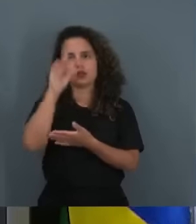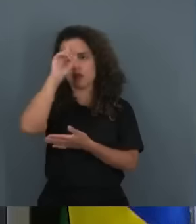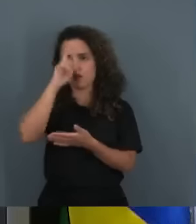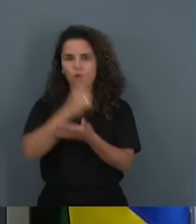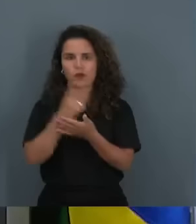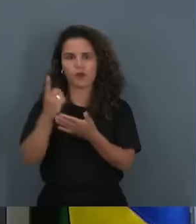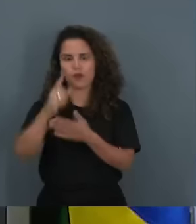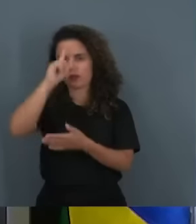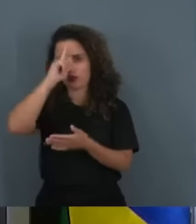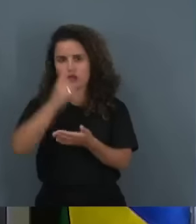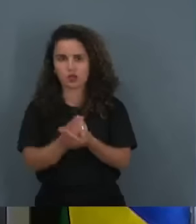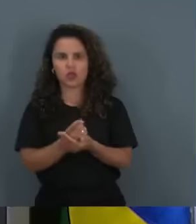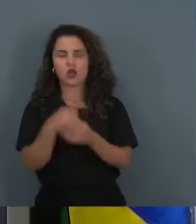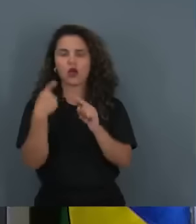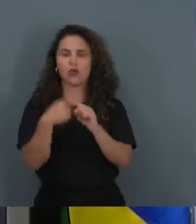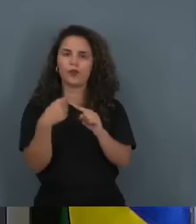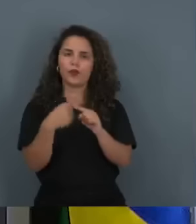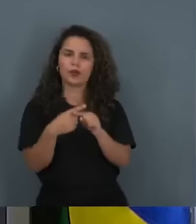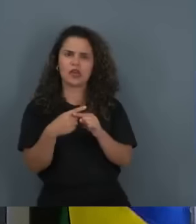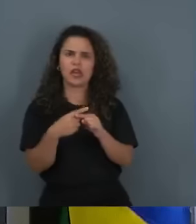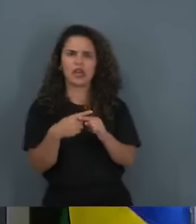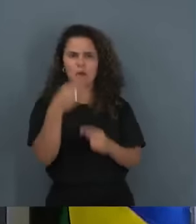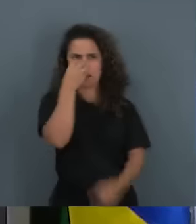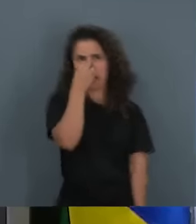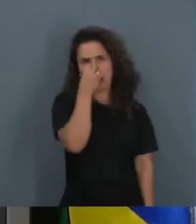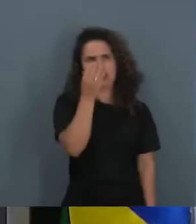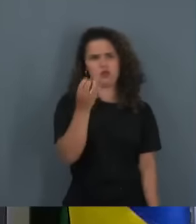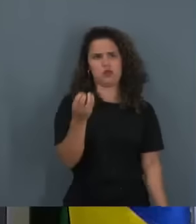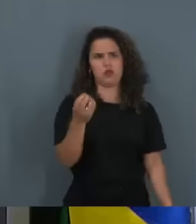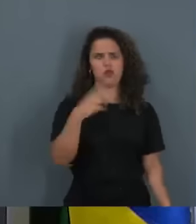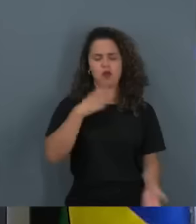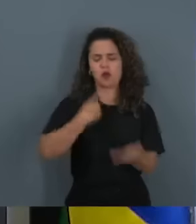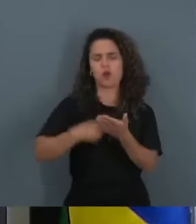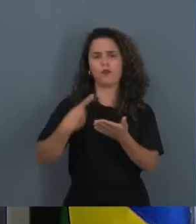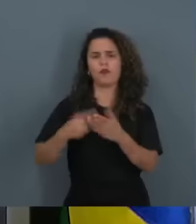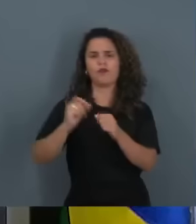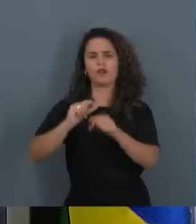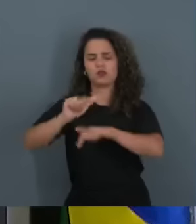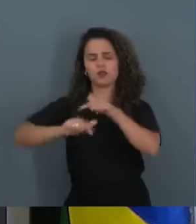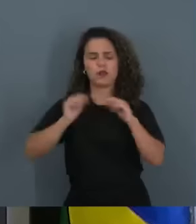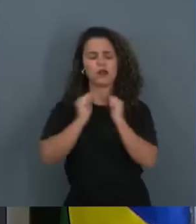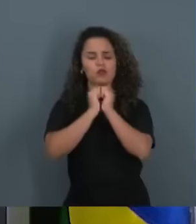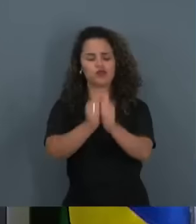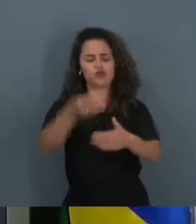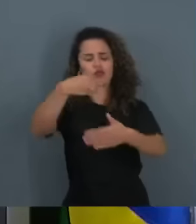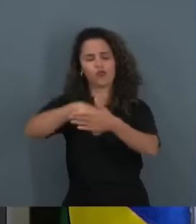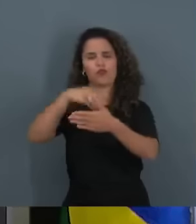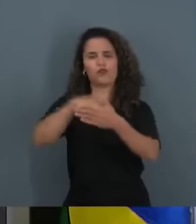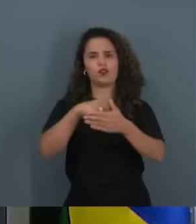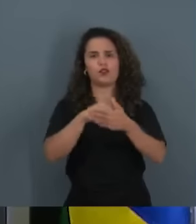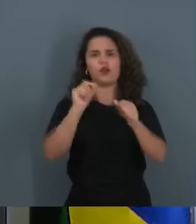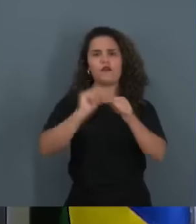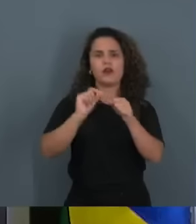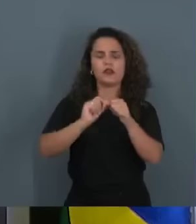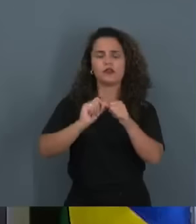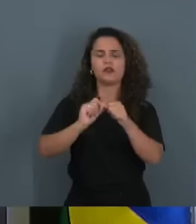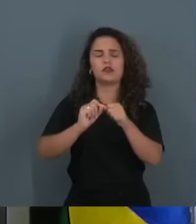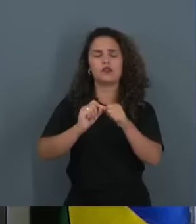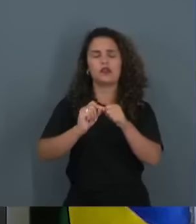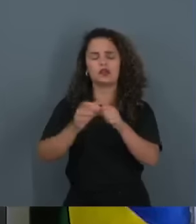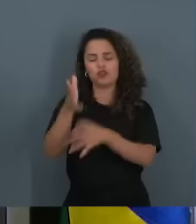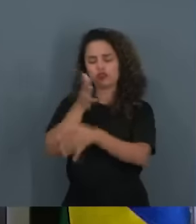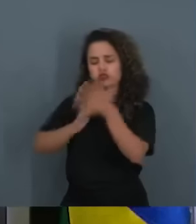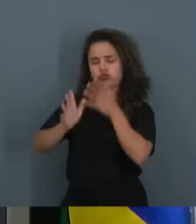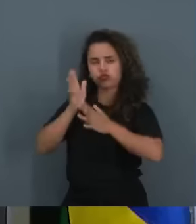essa decisão, porque isso é palhaçada se ele cumprir, porque teve um trabalho de todo mundo votando, fazendo oitiva, e